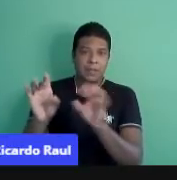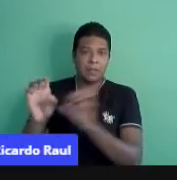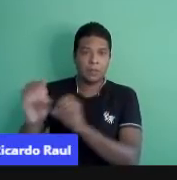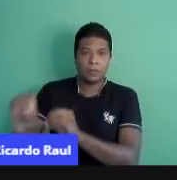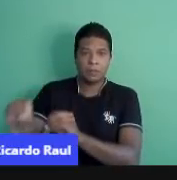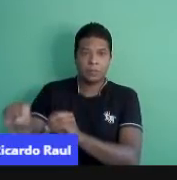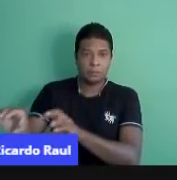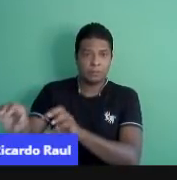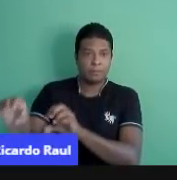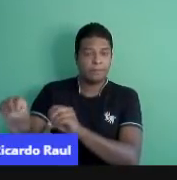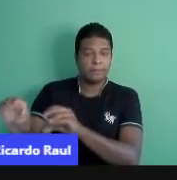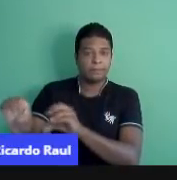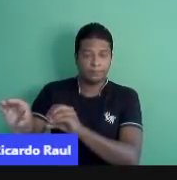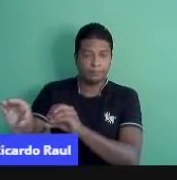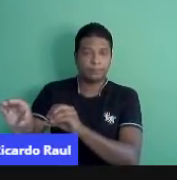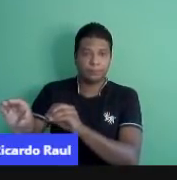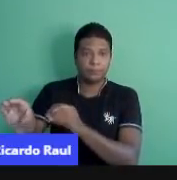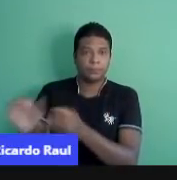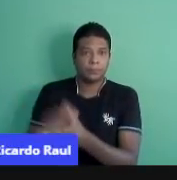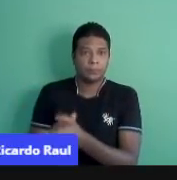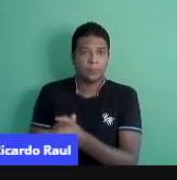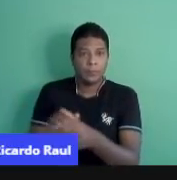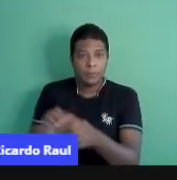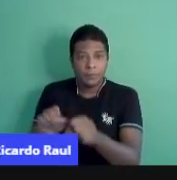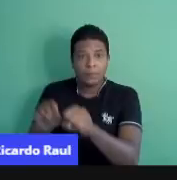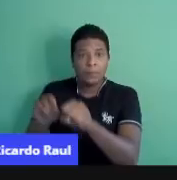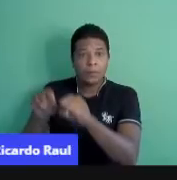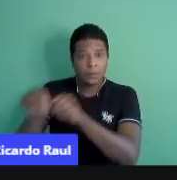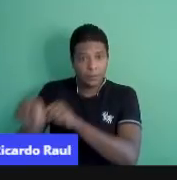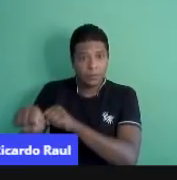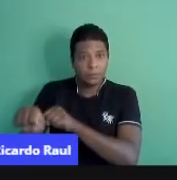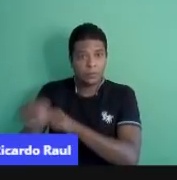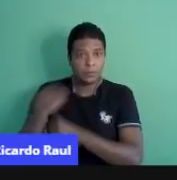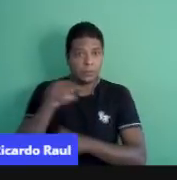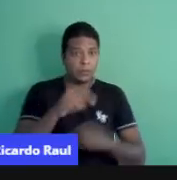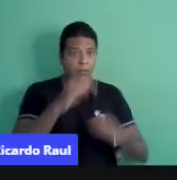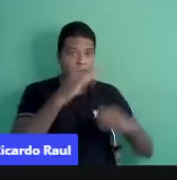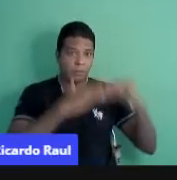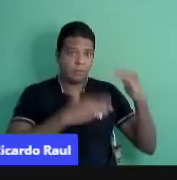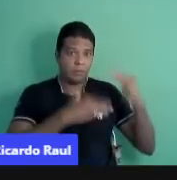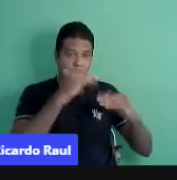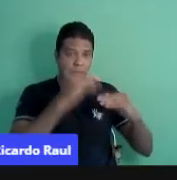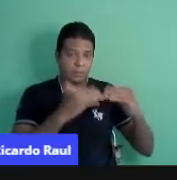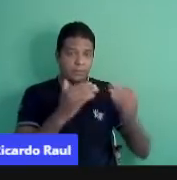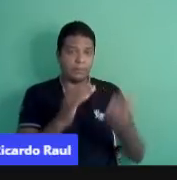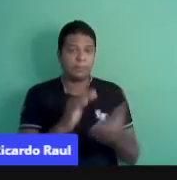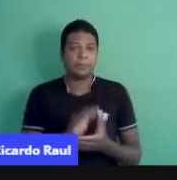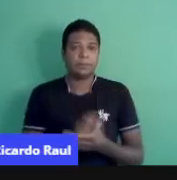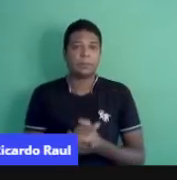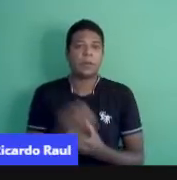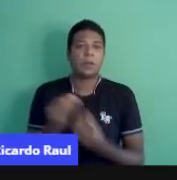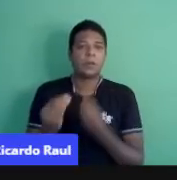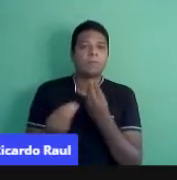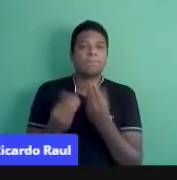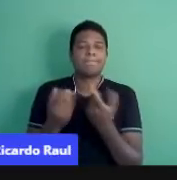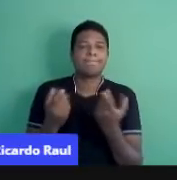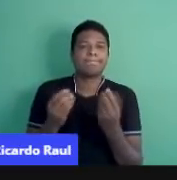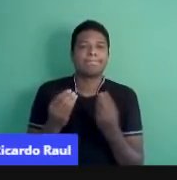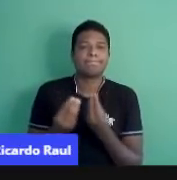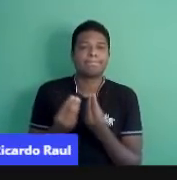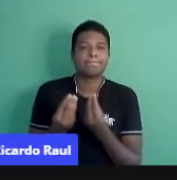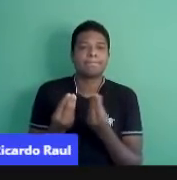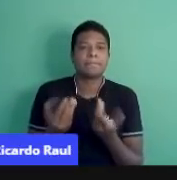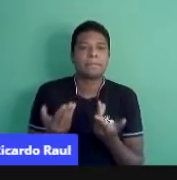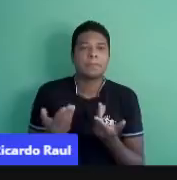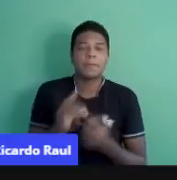educação, ela vem da formação desse profissional. Seria como, vamos utilizar um